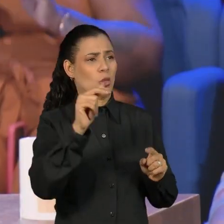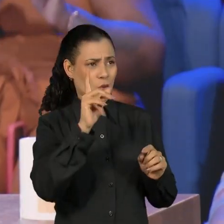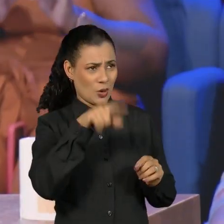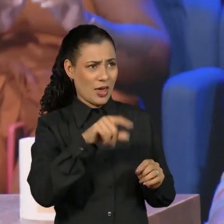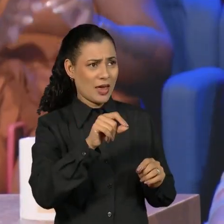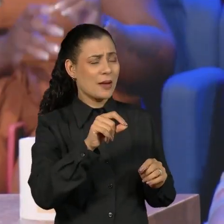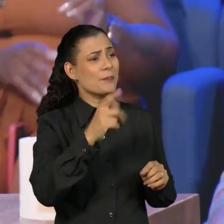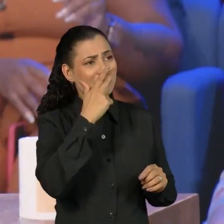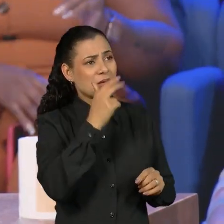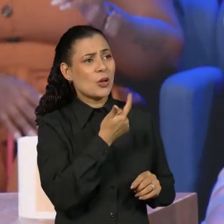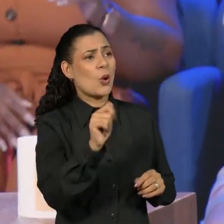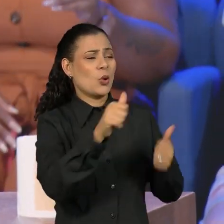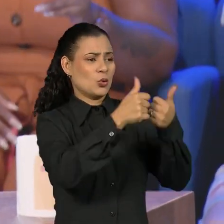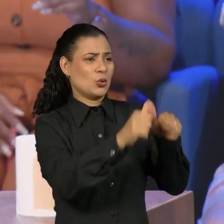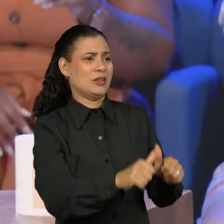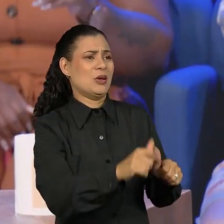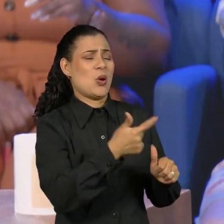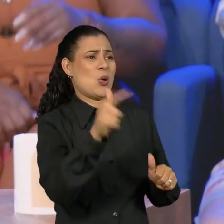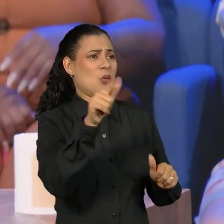Melhor escolher outro.